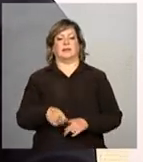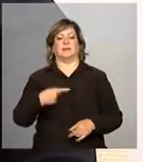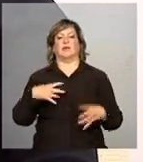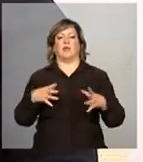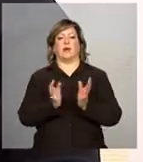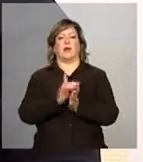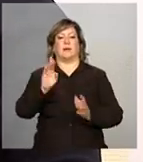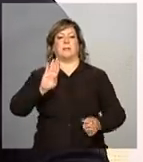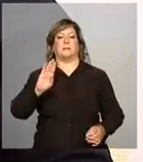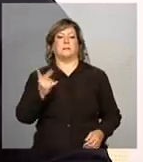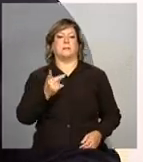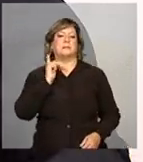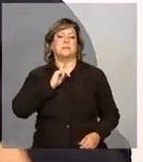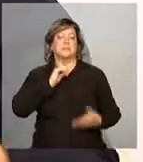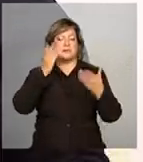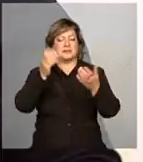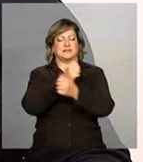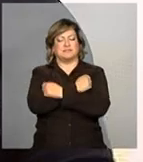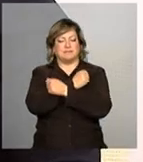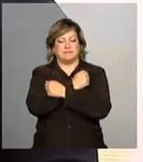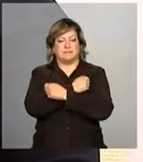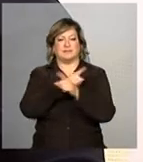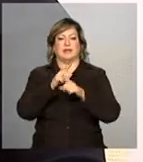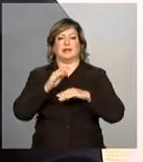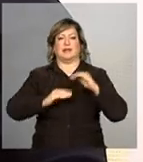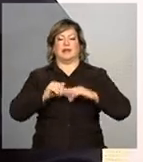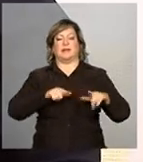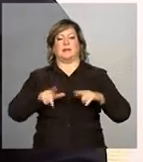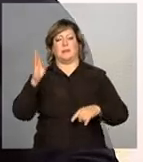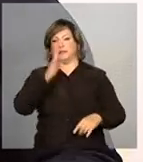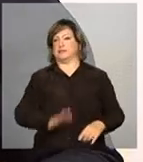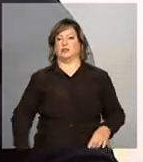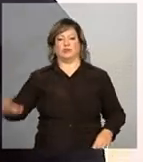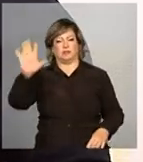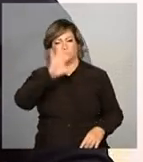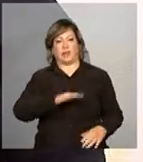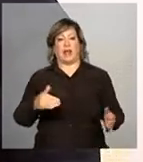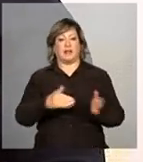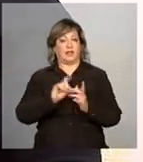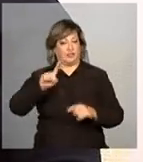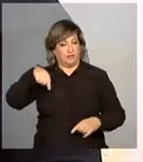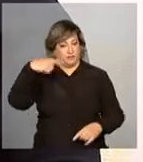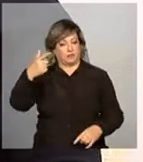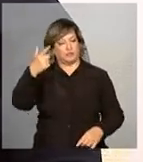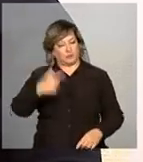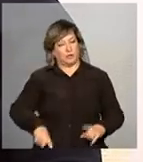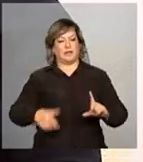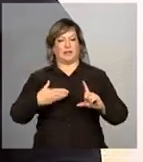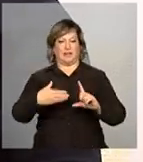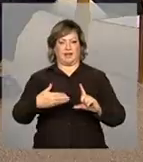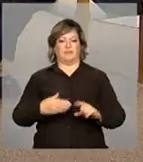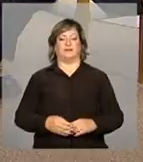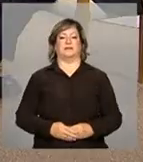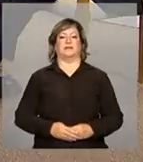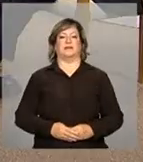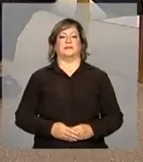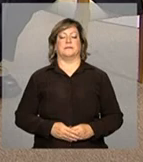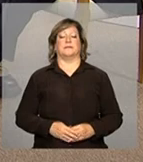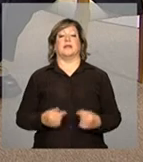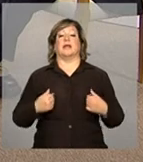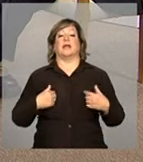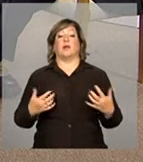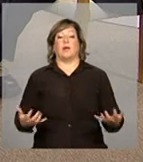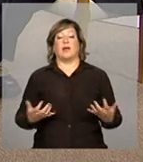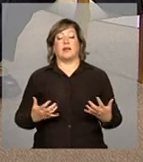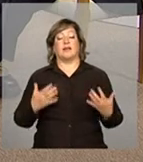turma lá de Belo Horizonte enfim para todos trabalhadores desse Brasil inteiro até a nossa próxima teleconferência e eu particulamente